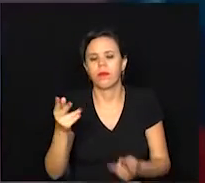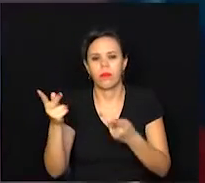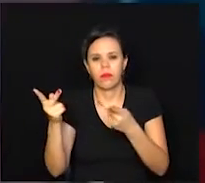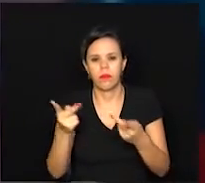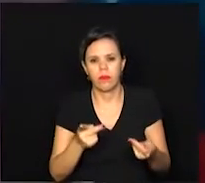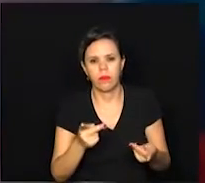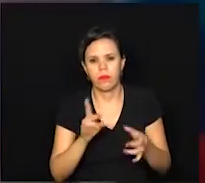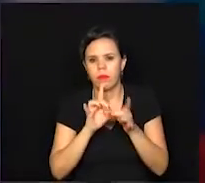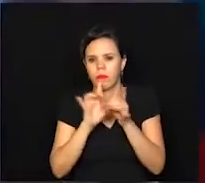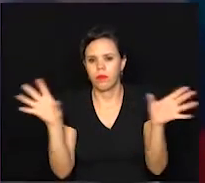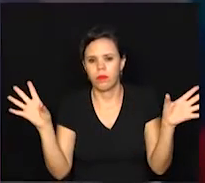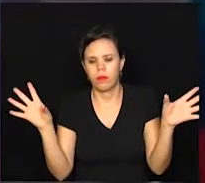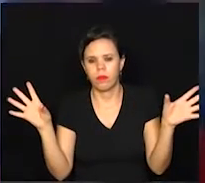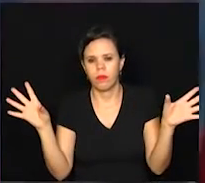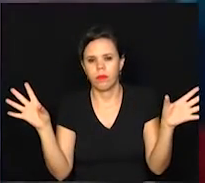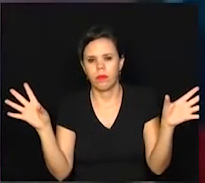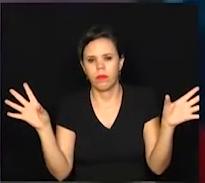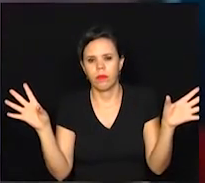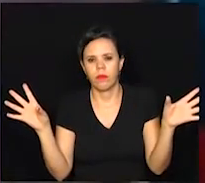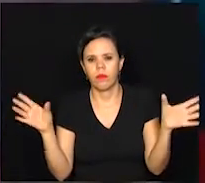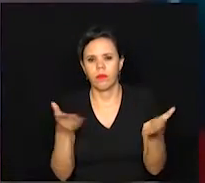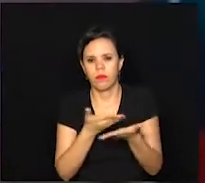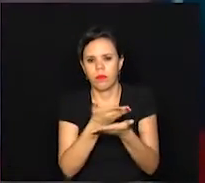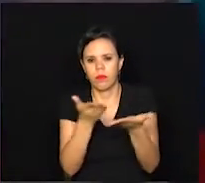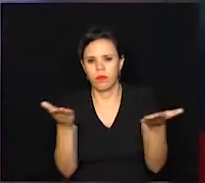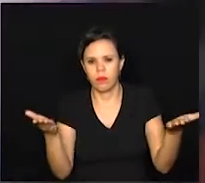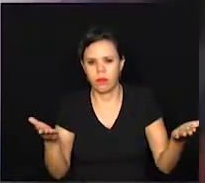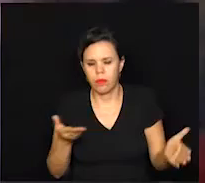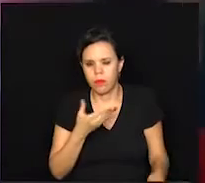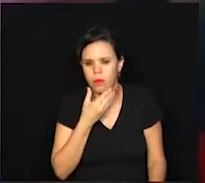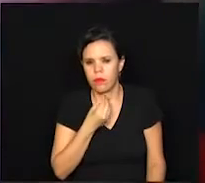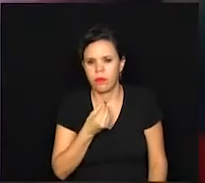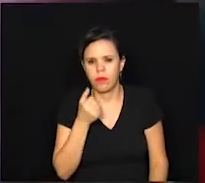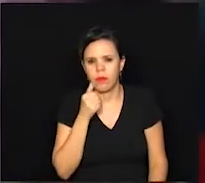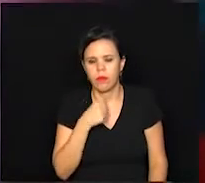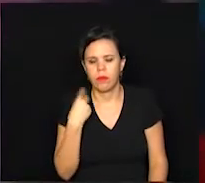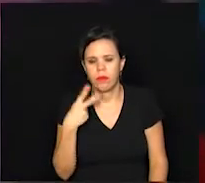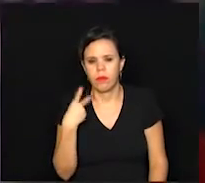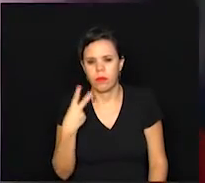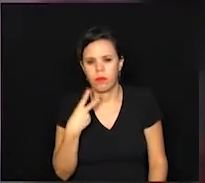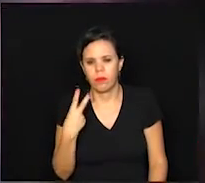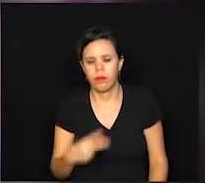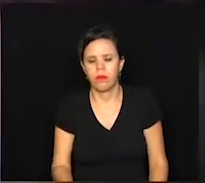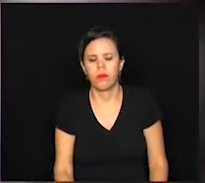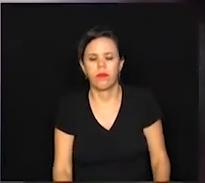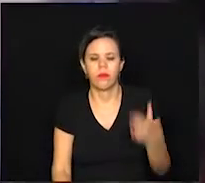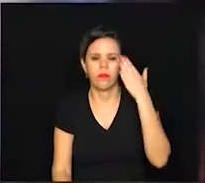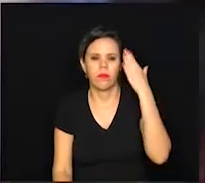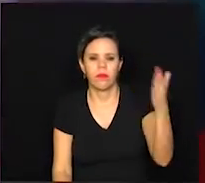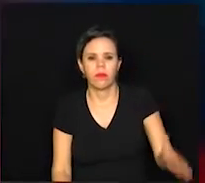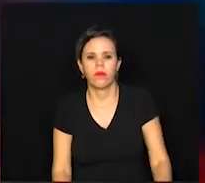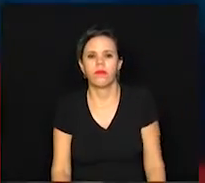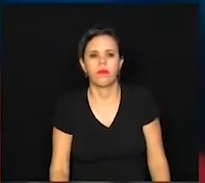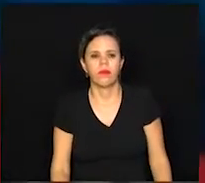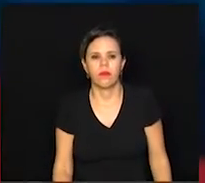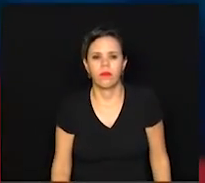se coloca à disposição aí as vereadoras e vereadores para a discussão e para o debate. Muito obrigado.